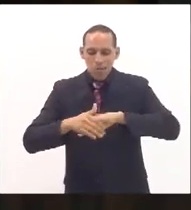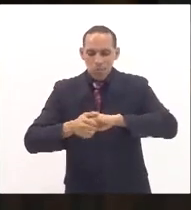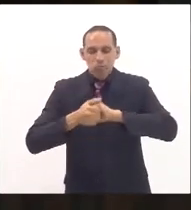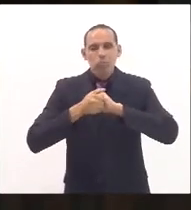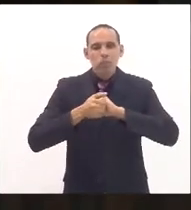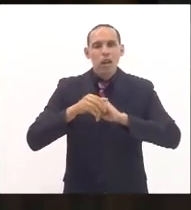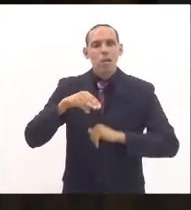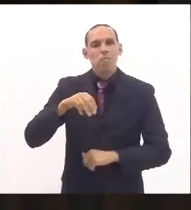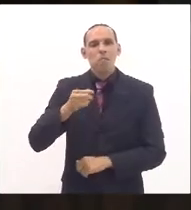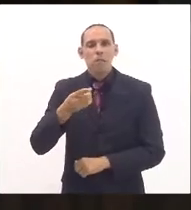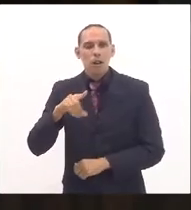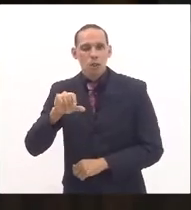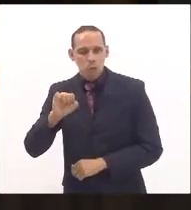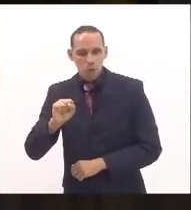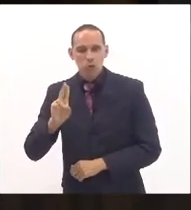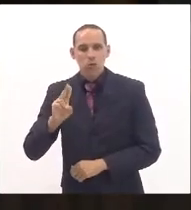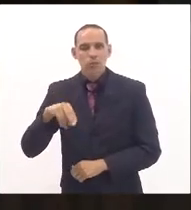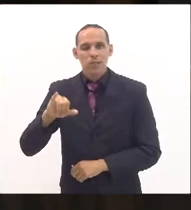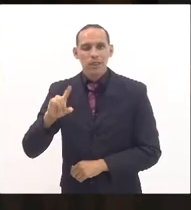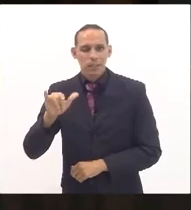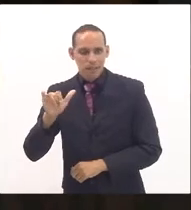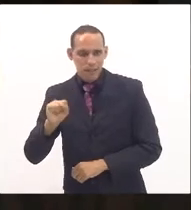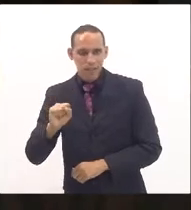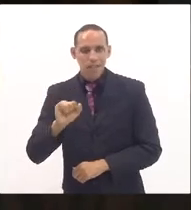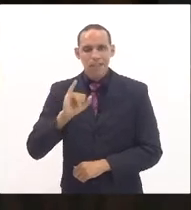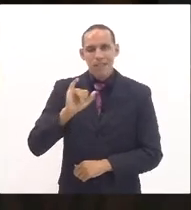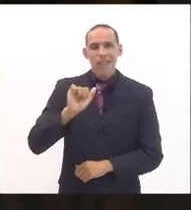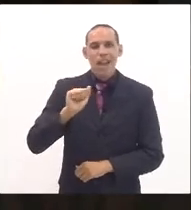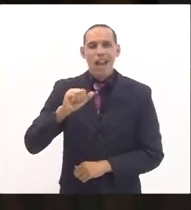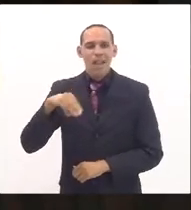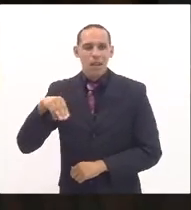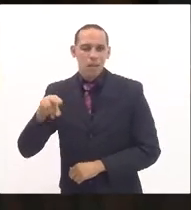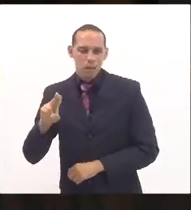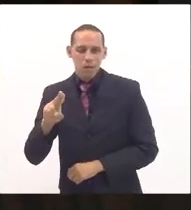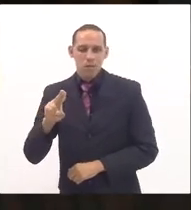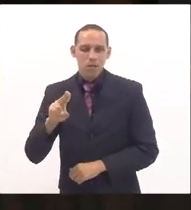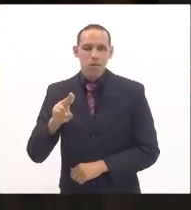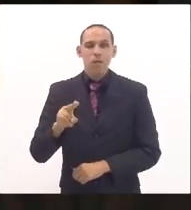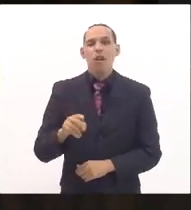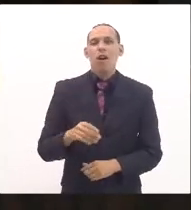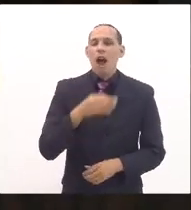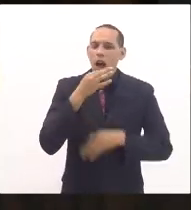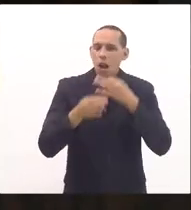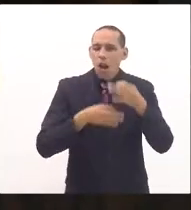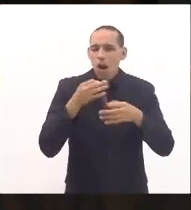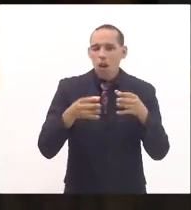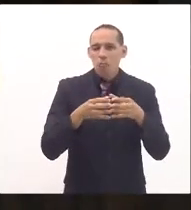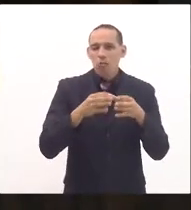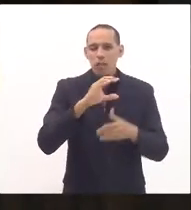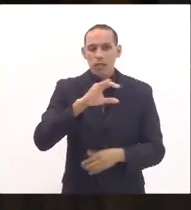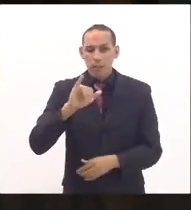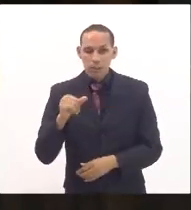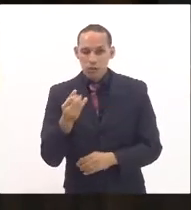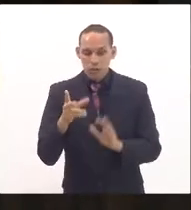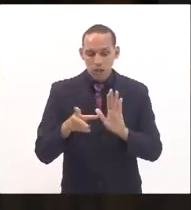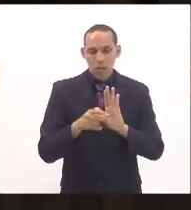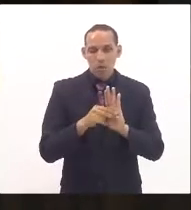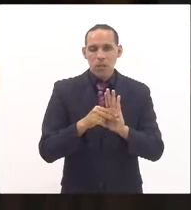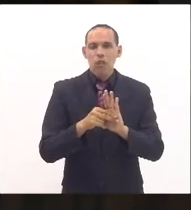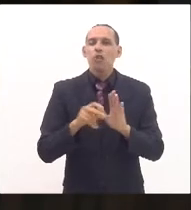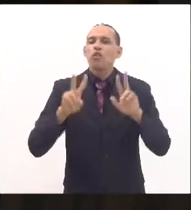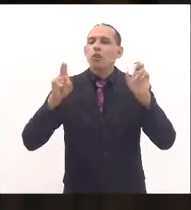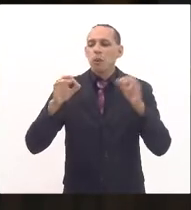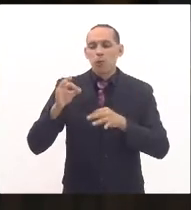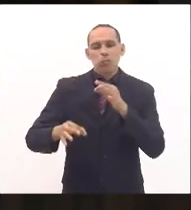a AMU. Pareceres das comissões de Constituição e Justiça pela juridicidade com emenda e